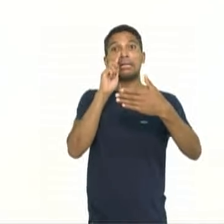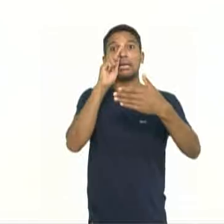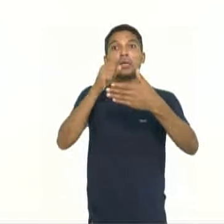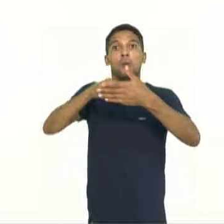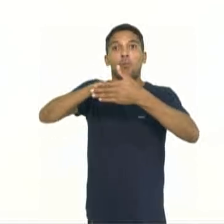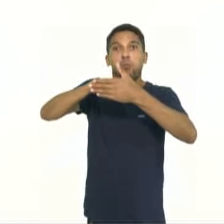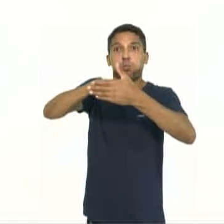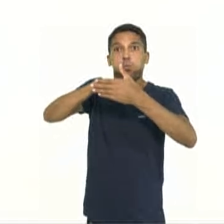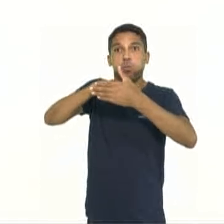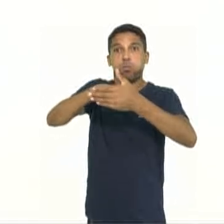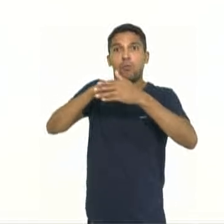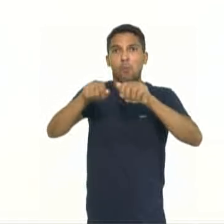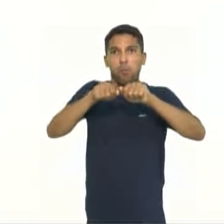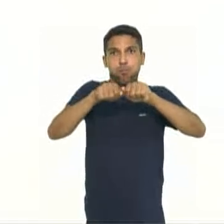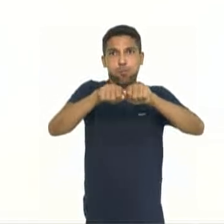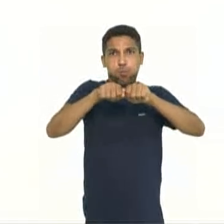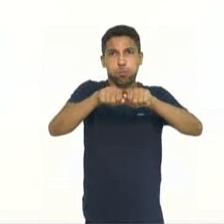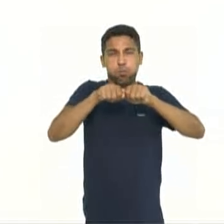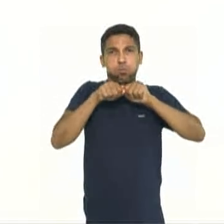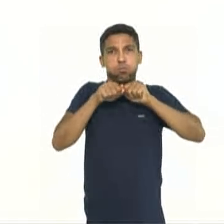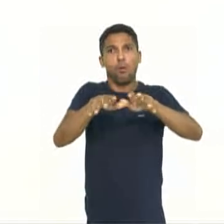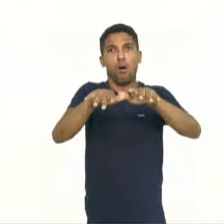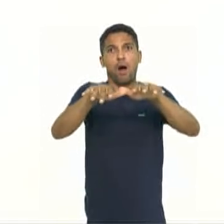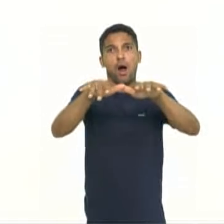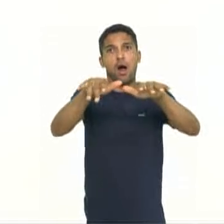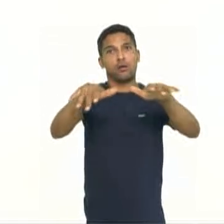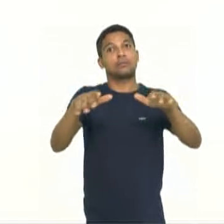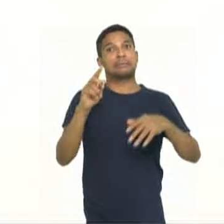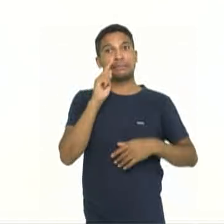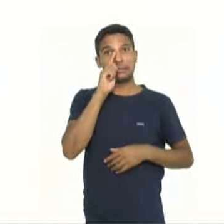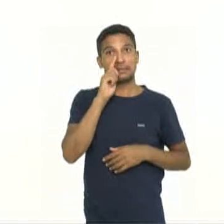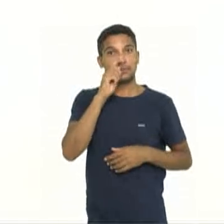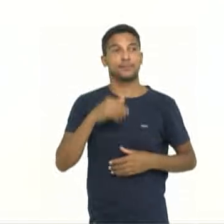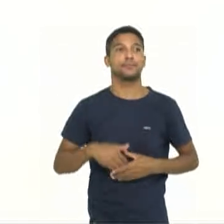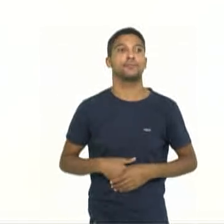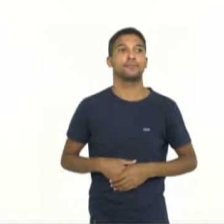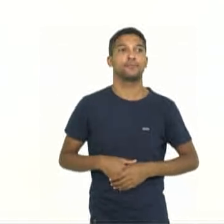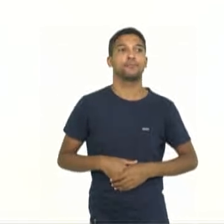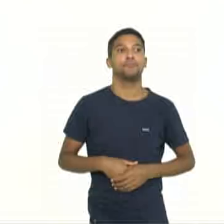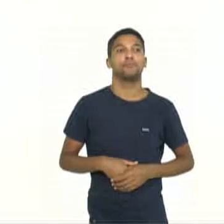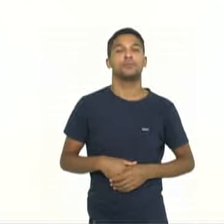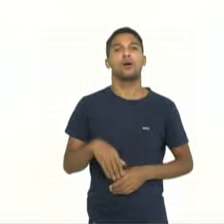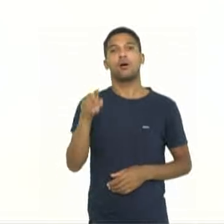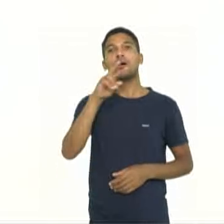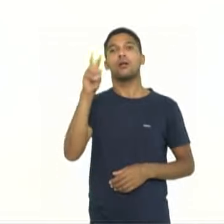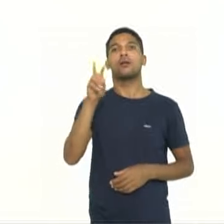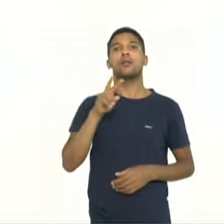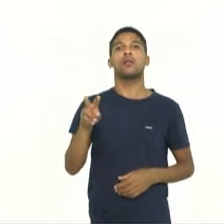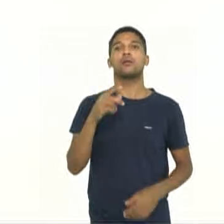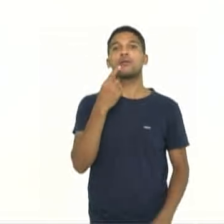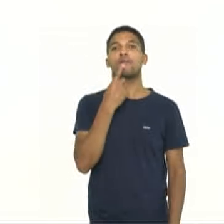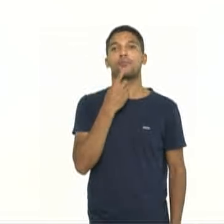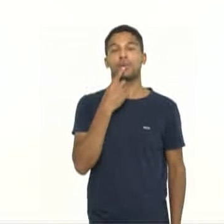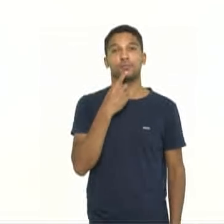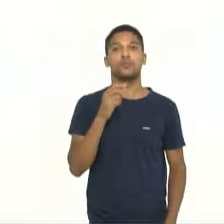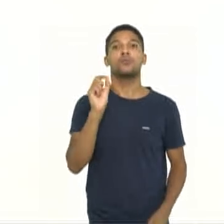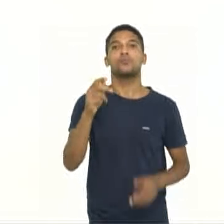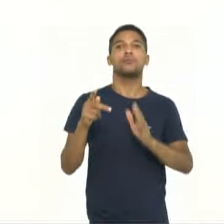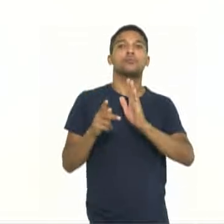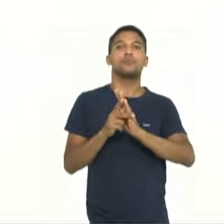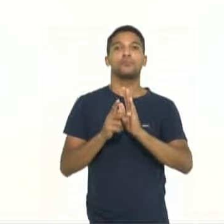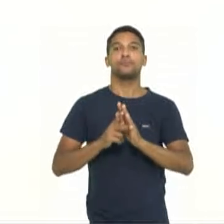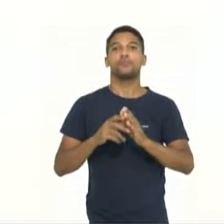jornal americano The New York Times estampa em sua capa deste domingo uma reportagem especial